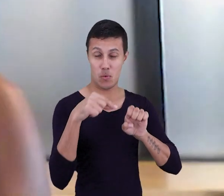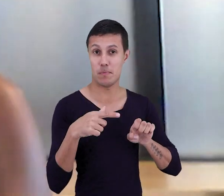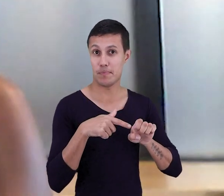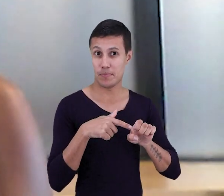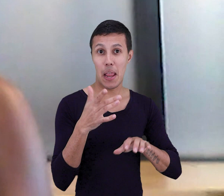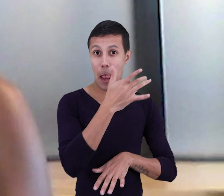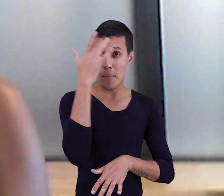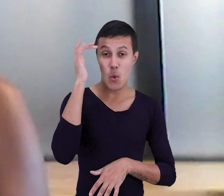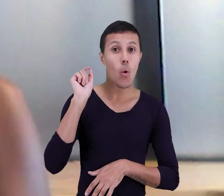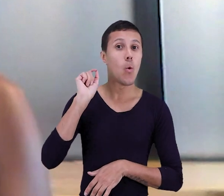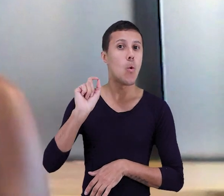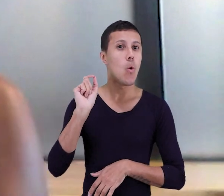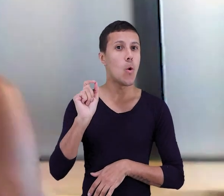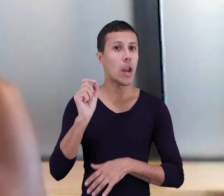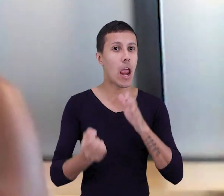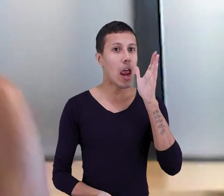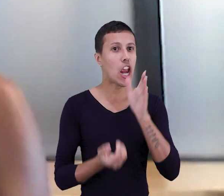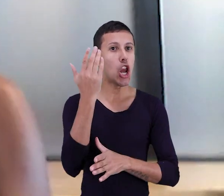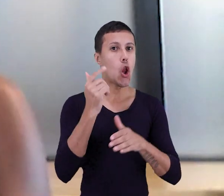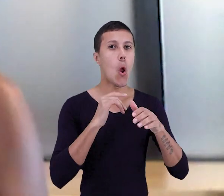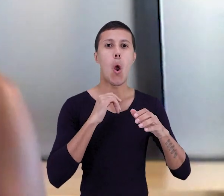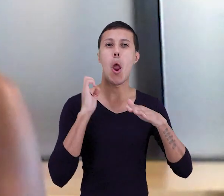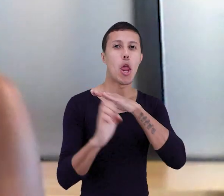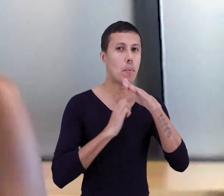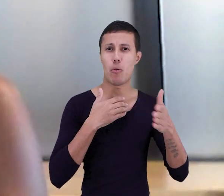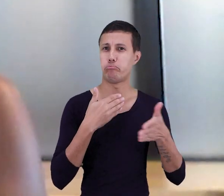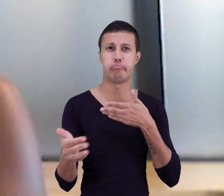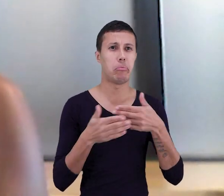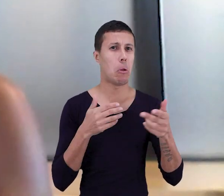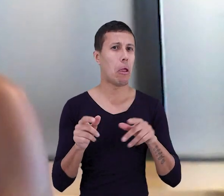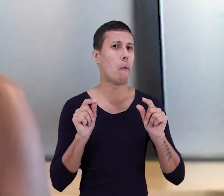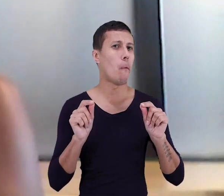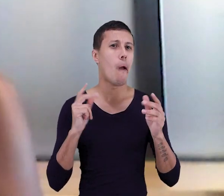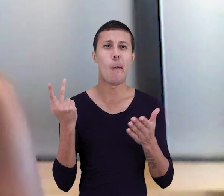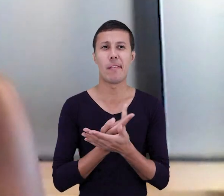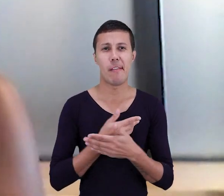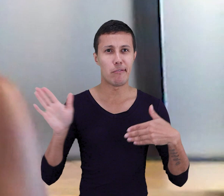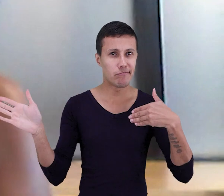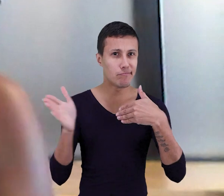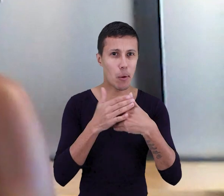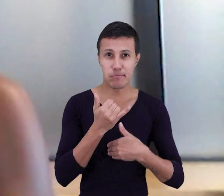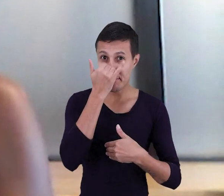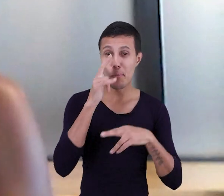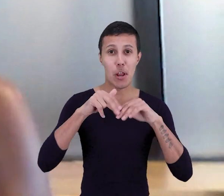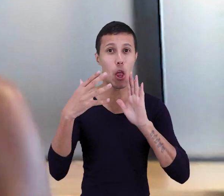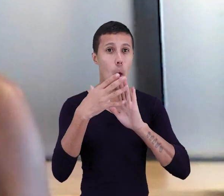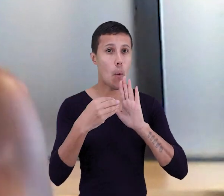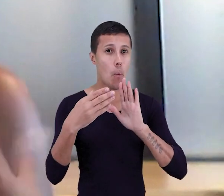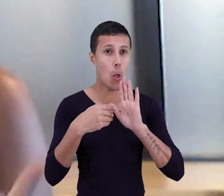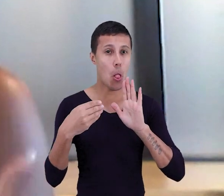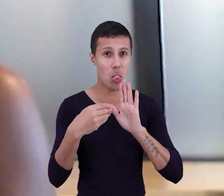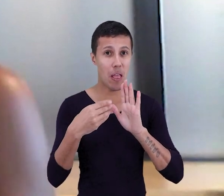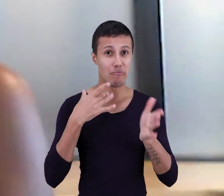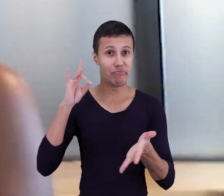as pessoas que abriram uma empresa e por qualquer motivo tiveram que fechar as portas por pandemia, porque não tinha cliente, porque o modelo de negócio não era validado,